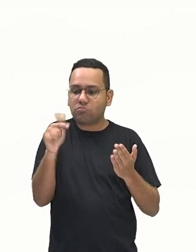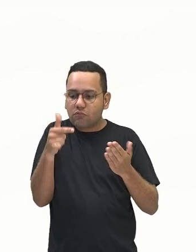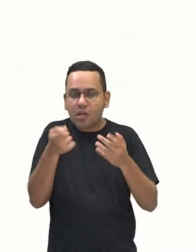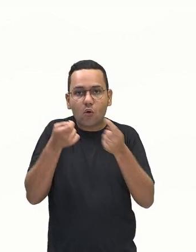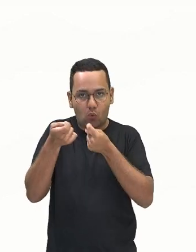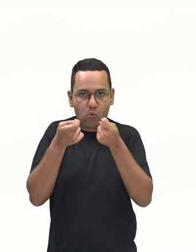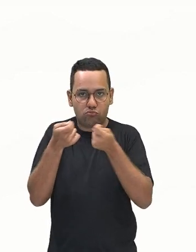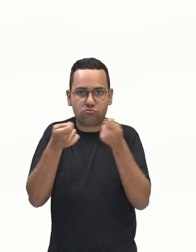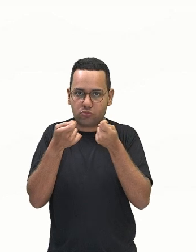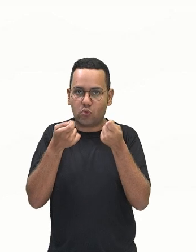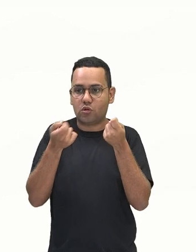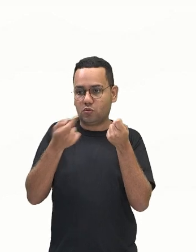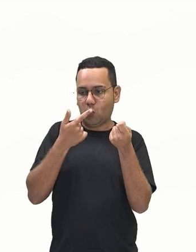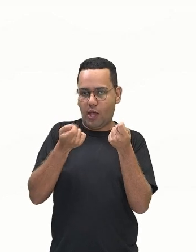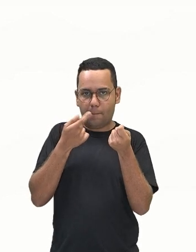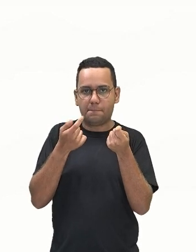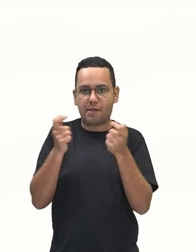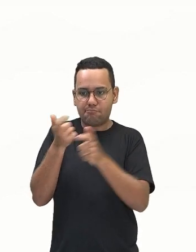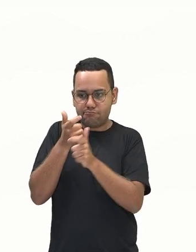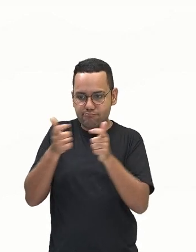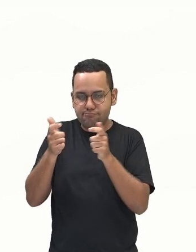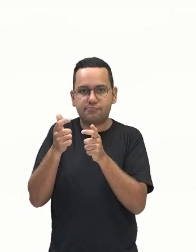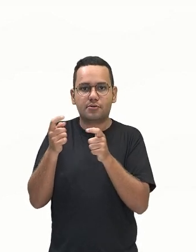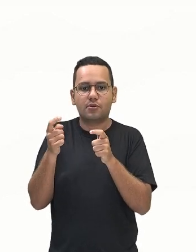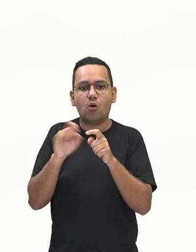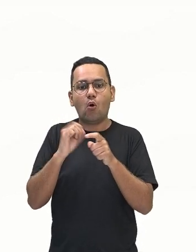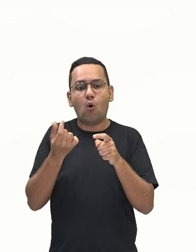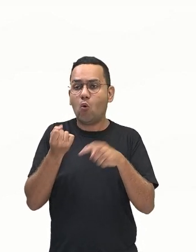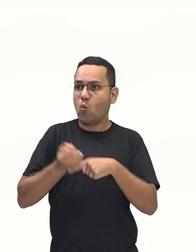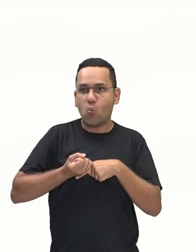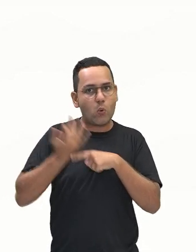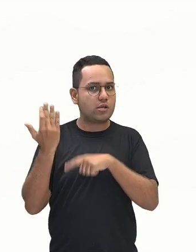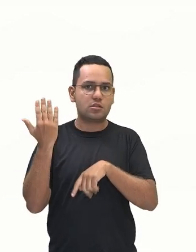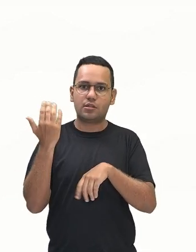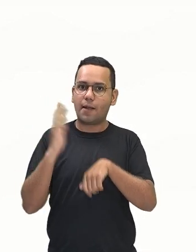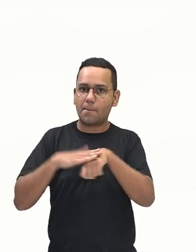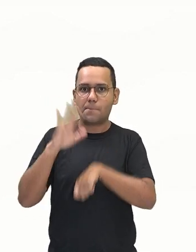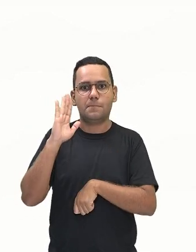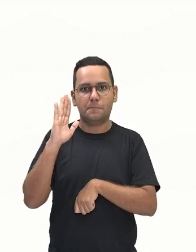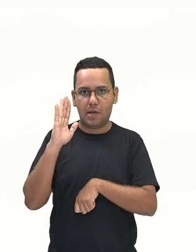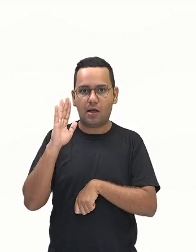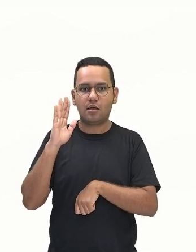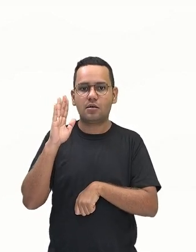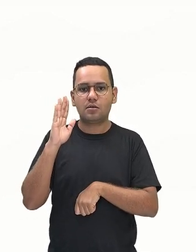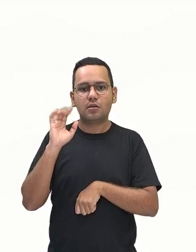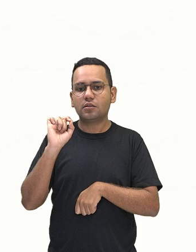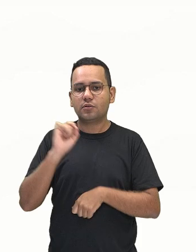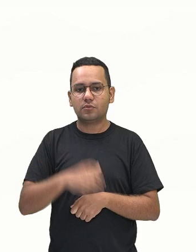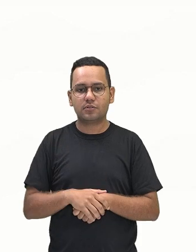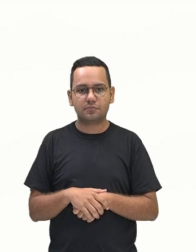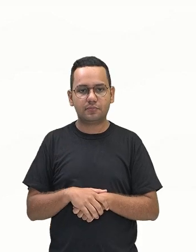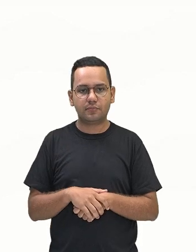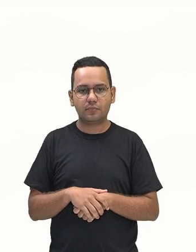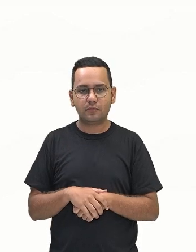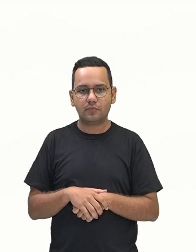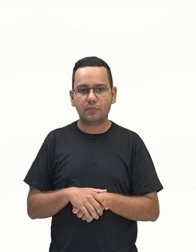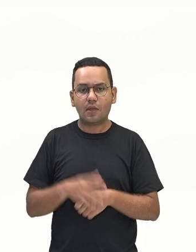desses antibióticos ou o excessivo desses antibióticos levou à